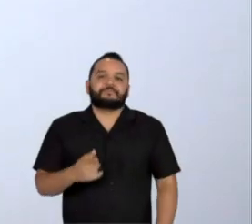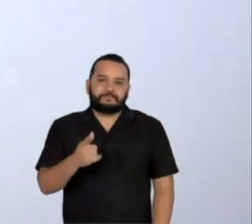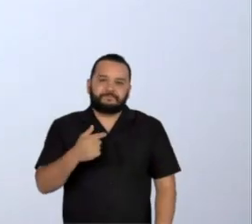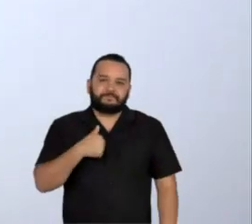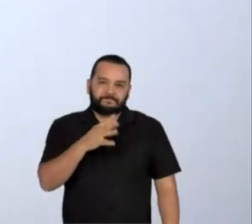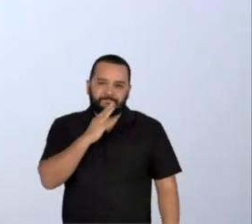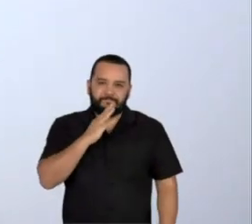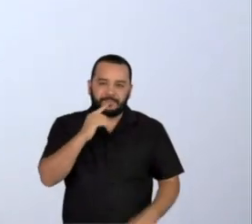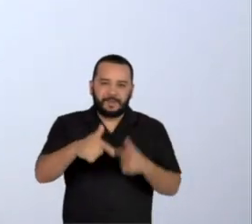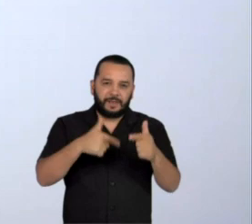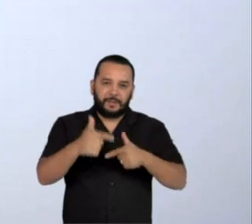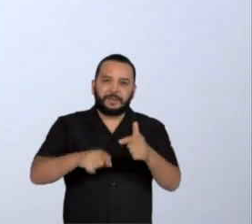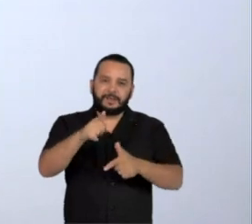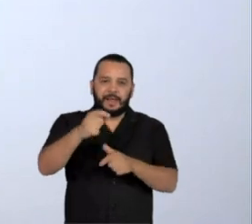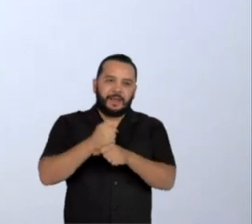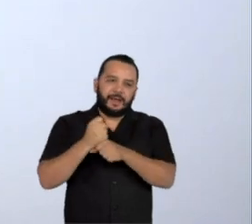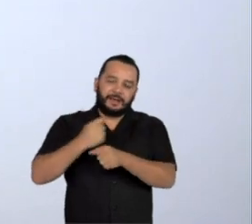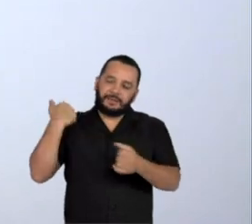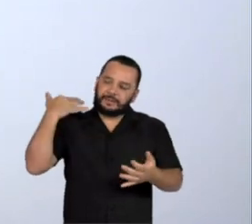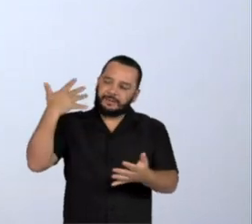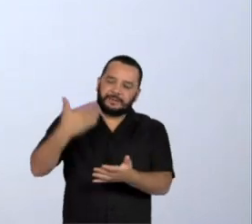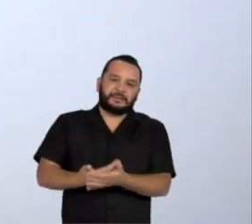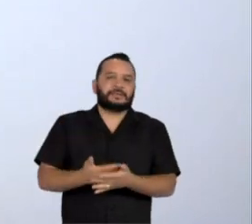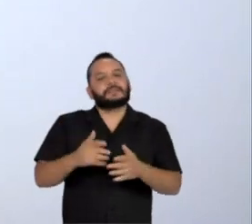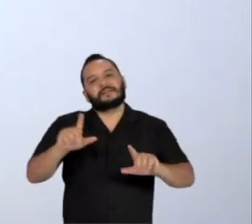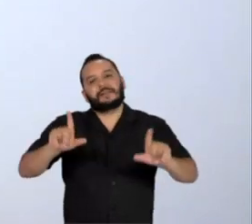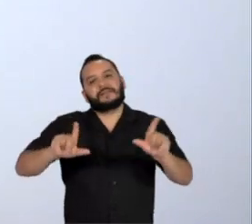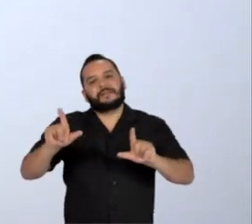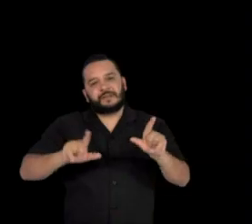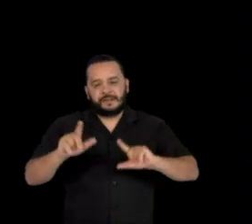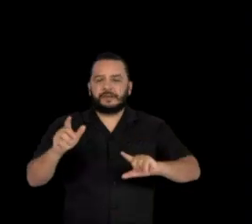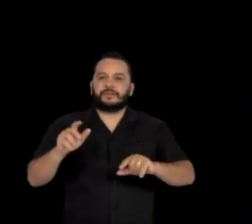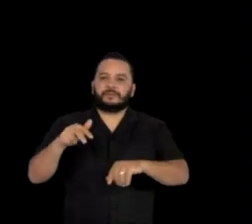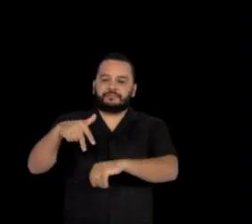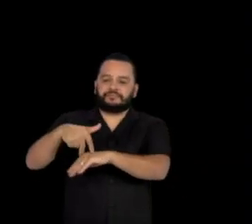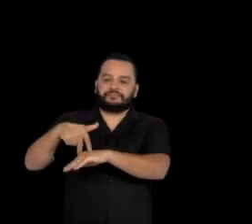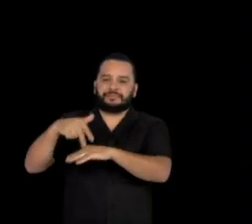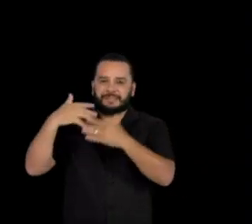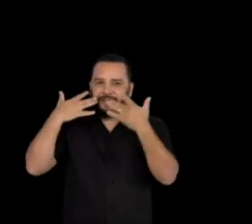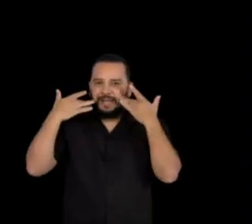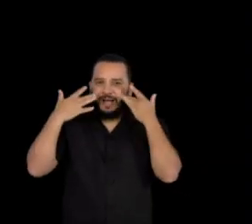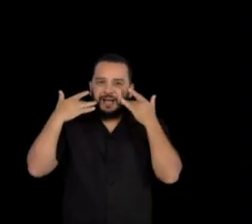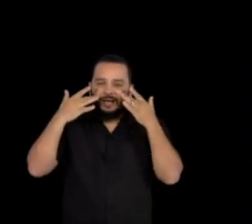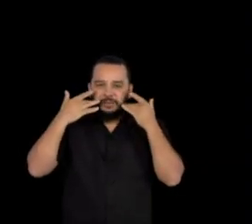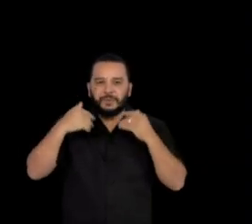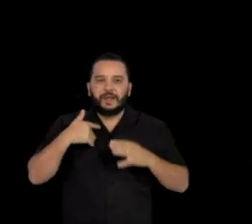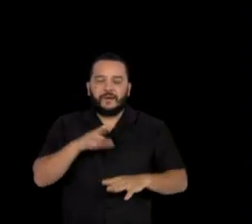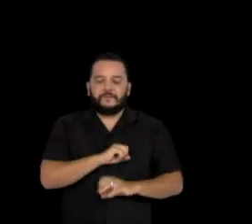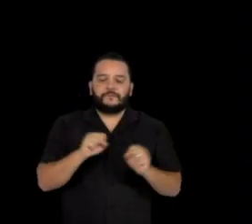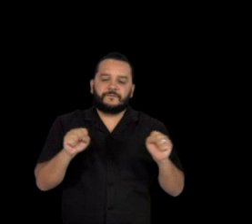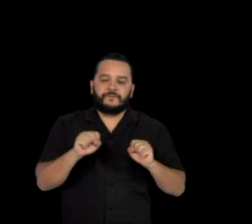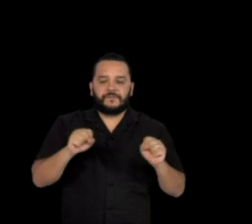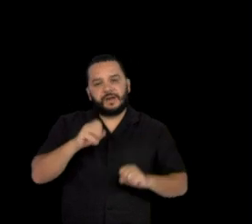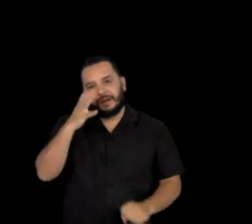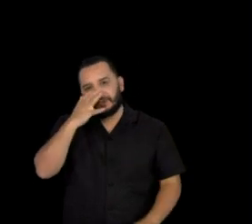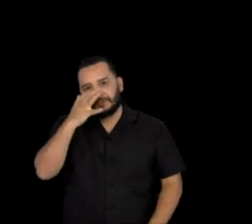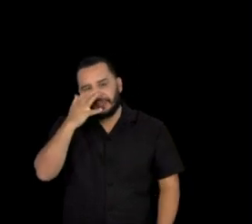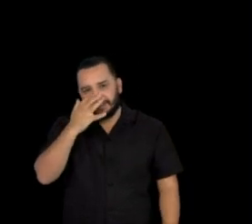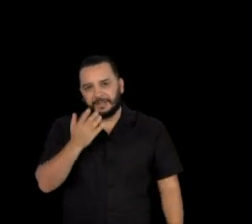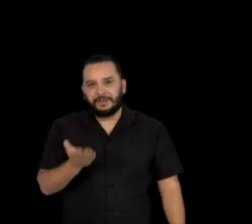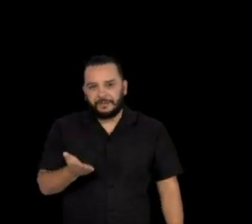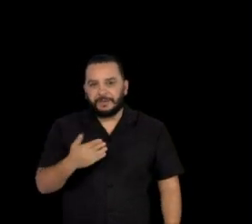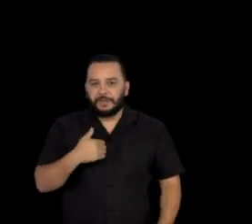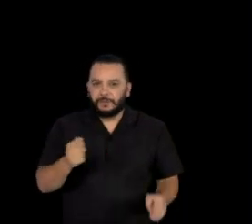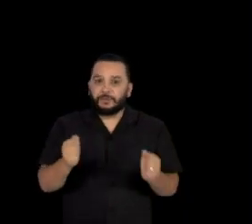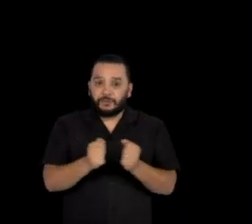trabalho dela, não só na TV, mas como no teatro, também uma guerreira do teatro. Eu sou um grande fã e admirador, então para mim estar em cena